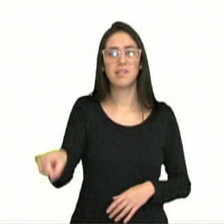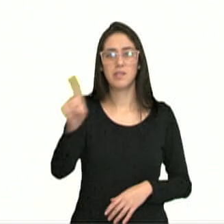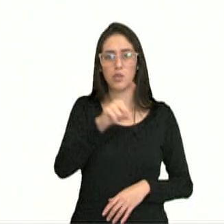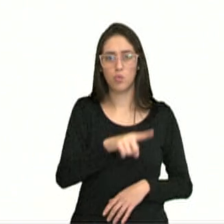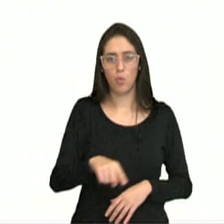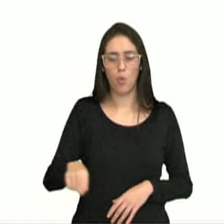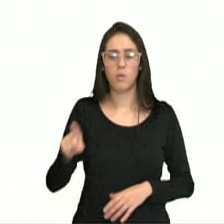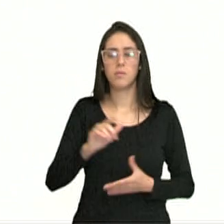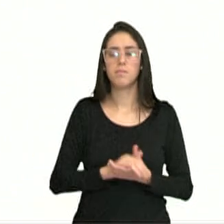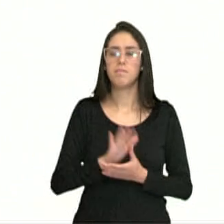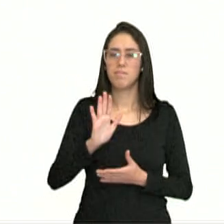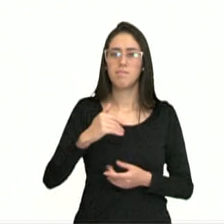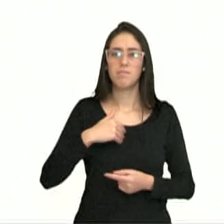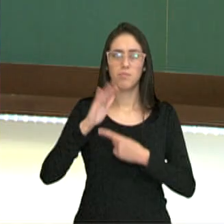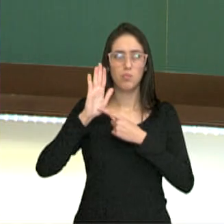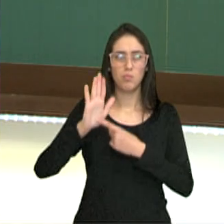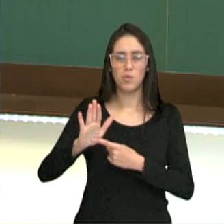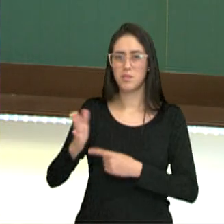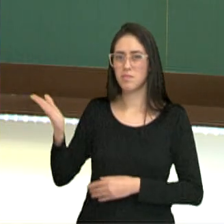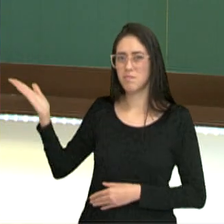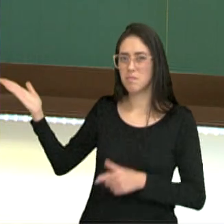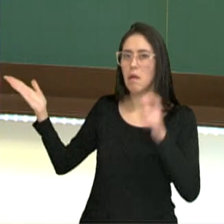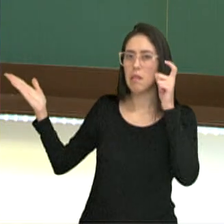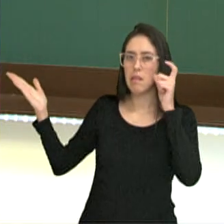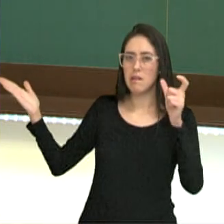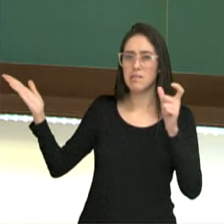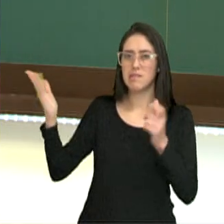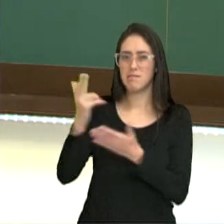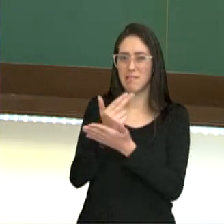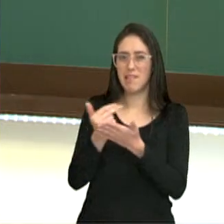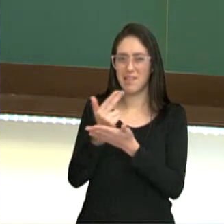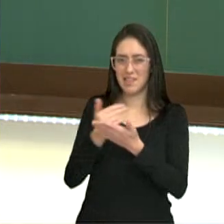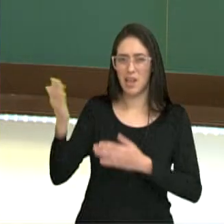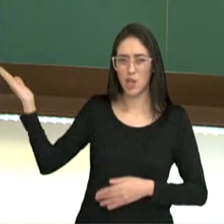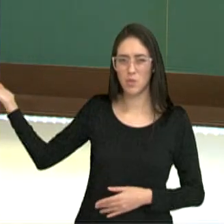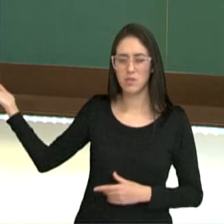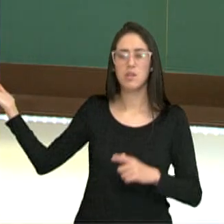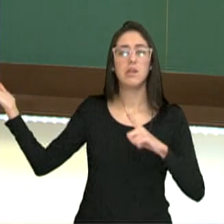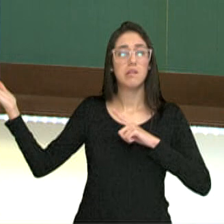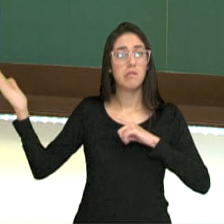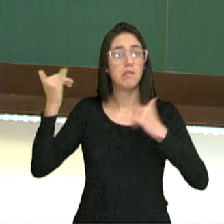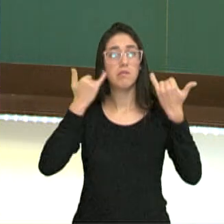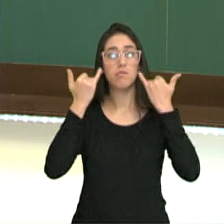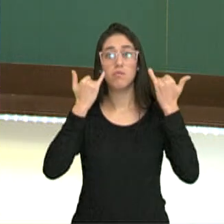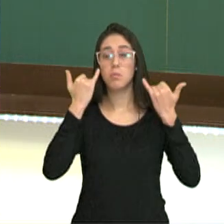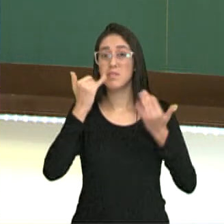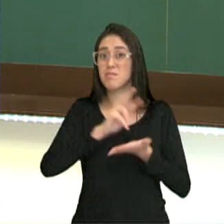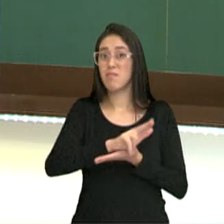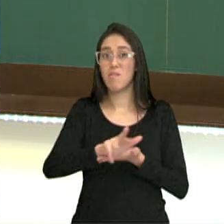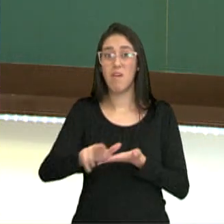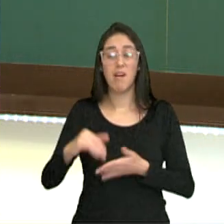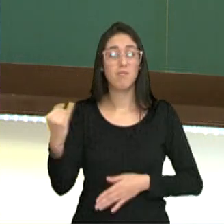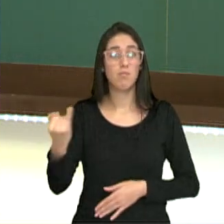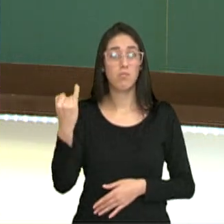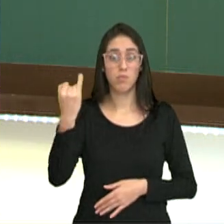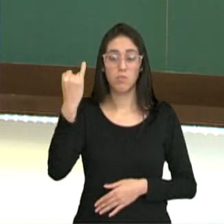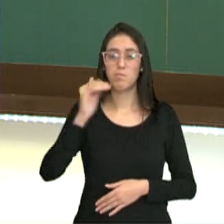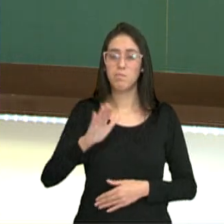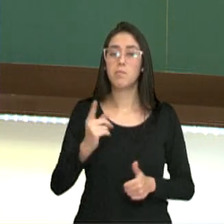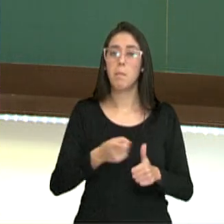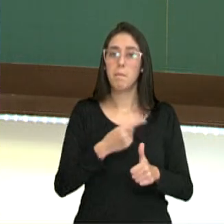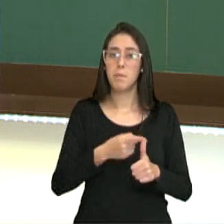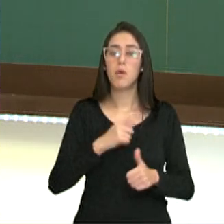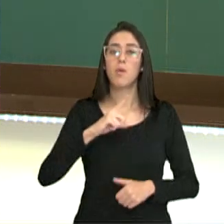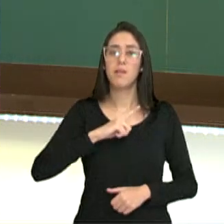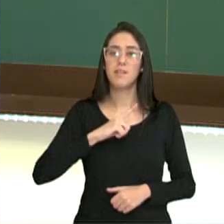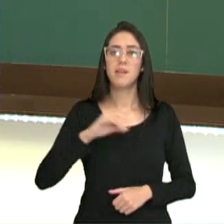aqui eu trouxe um círculo muito interessante para você, onde eu tenho muitas informações importantes. Primeiro, a relação